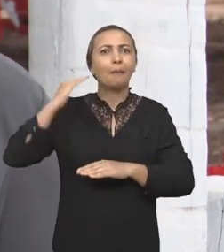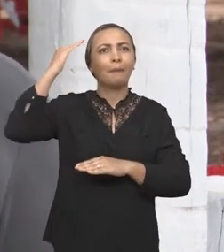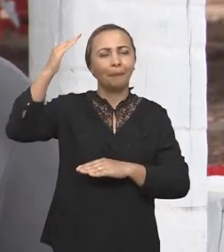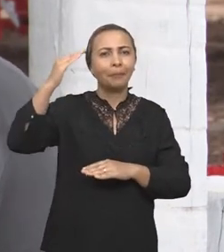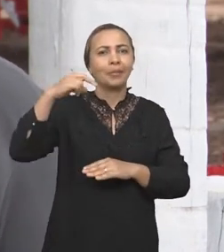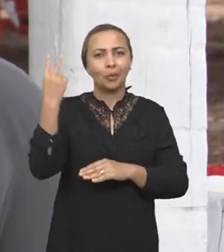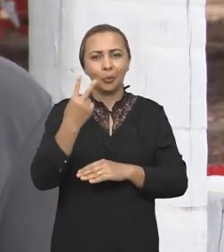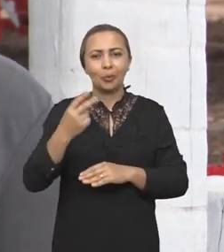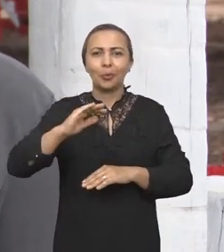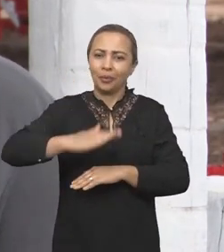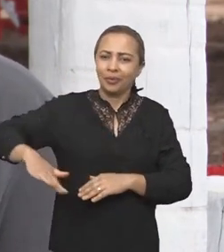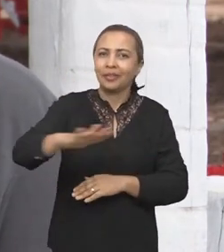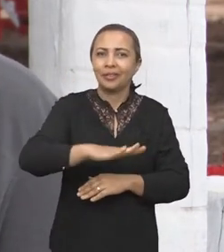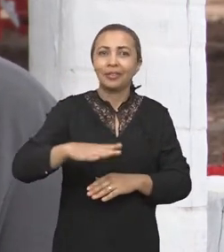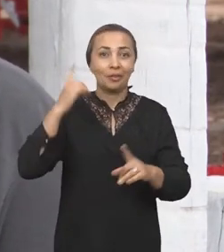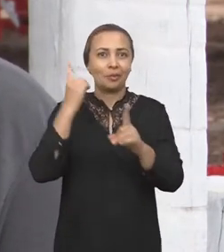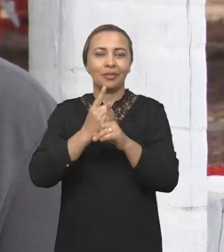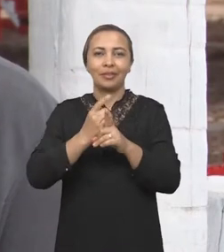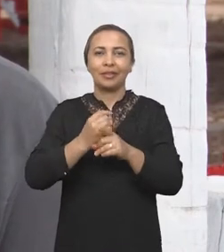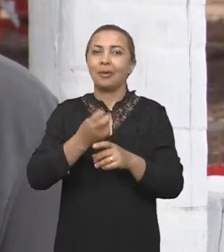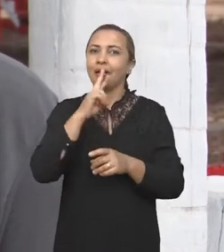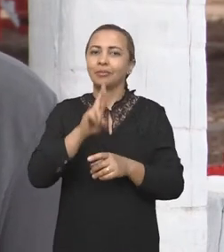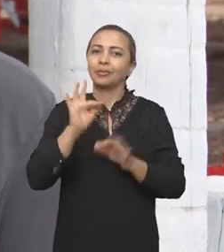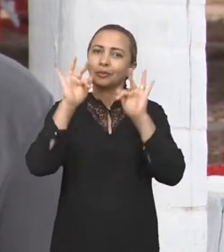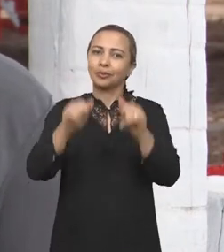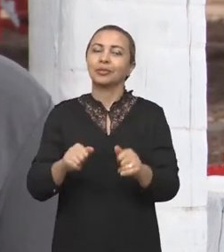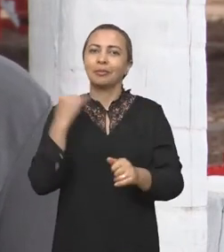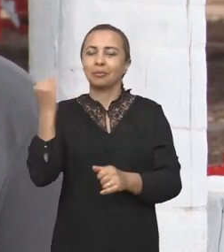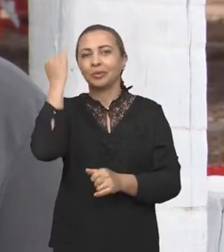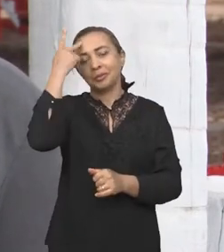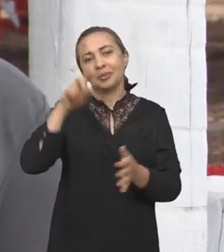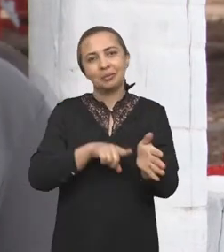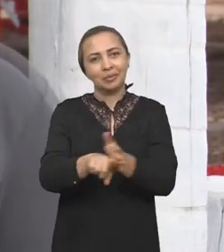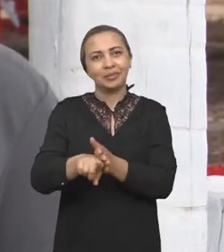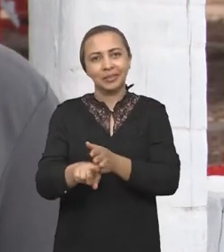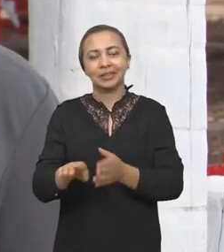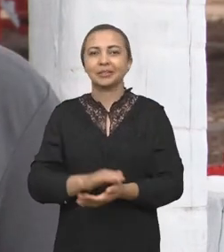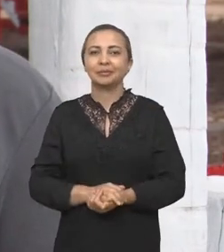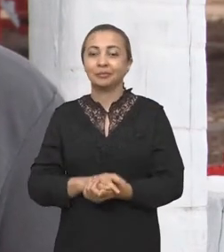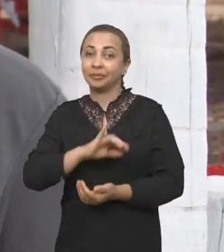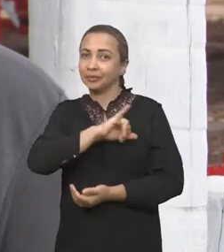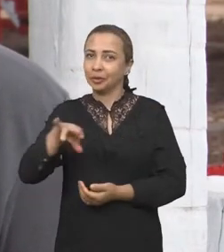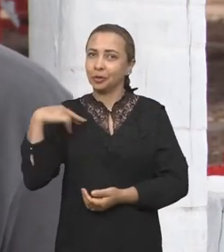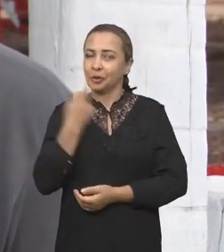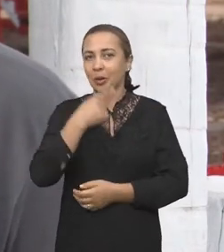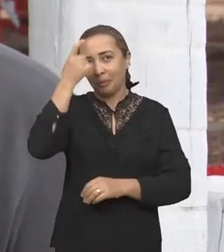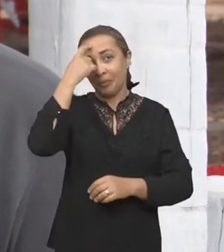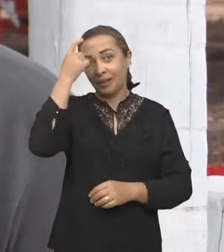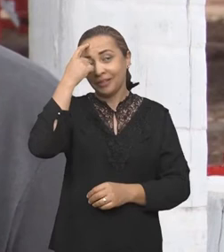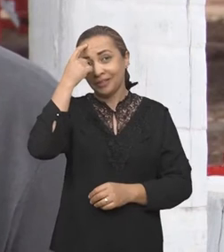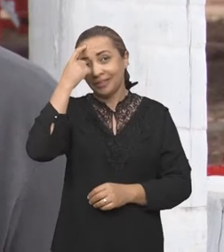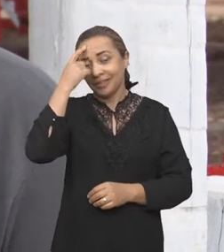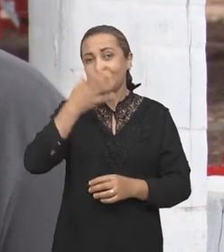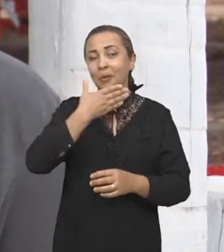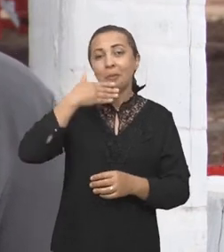extrapolando, né, duas áreas e chegando numa conclusão que foi bem significativa para a pesquisa. Se a gente pensar na eficiência reprodutiva